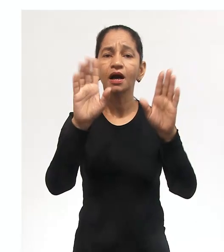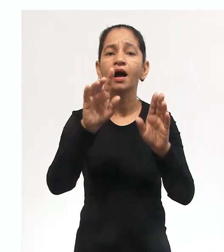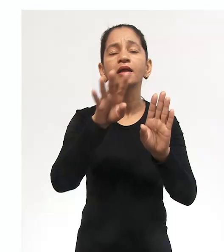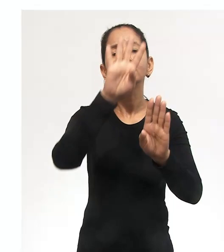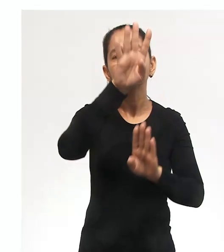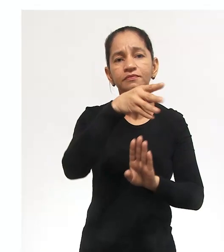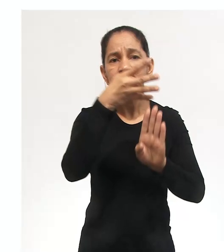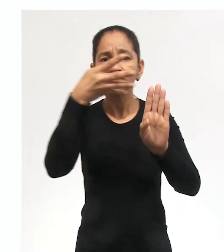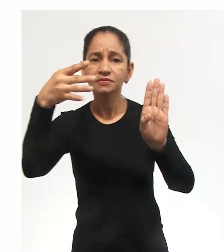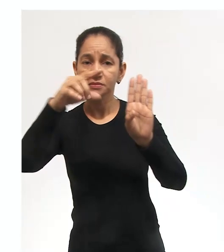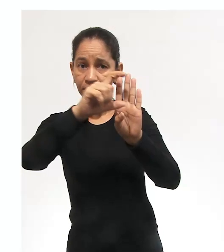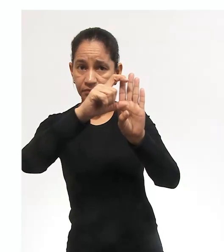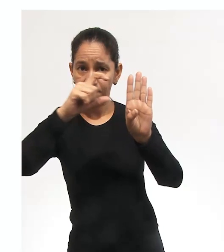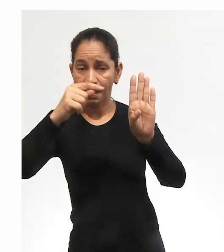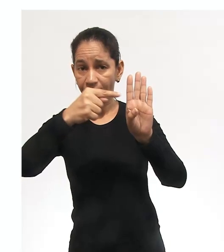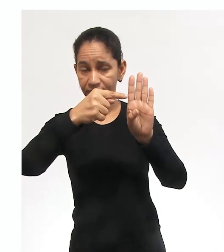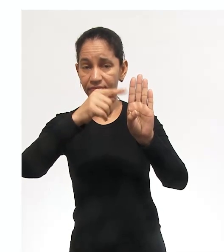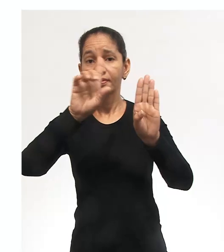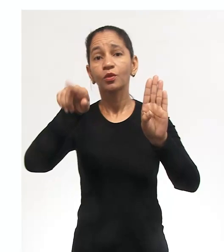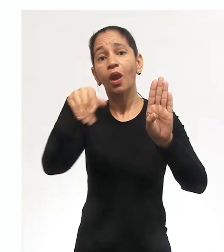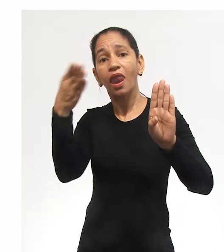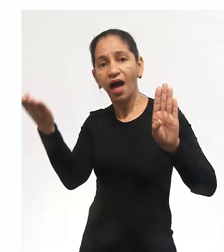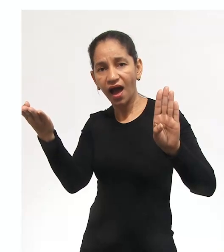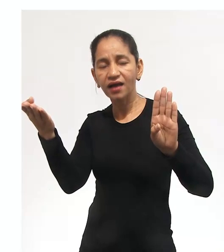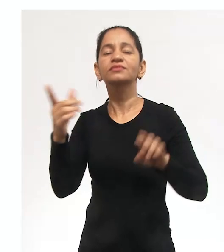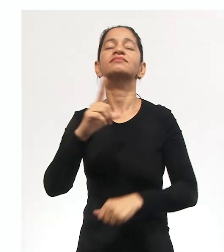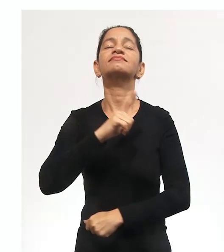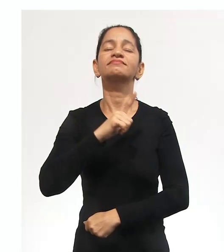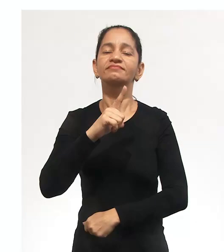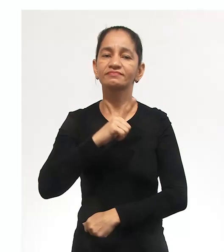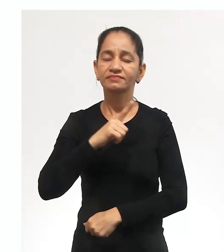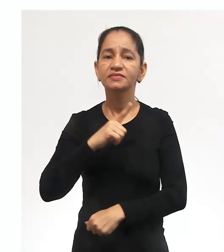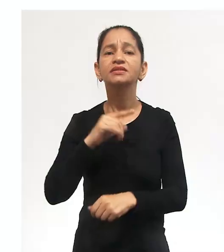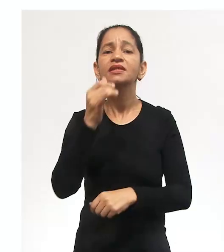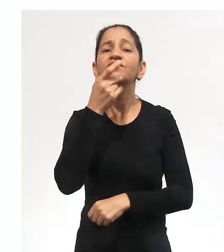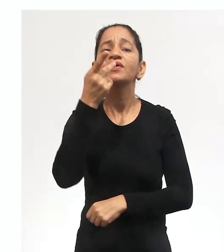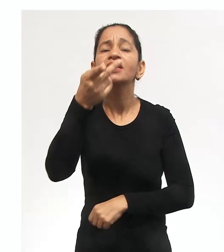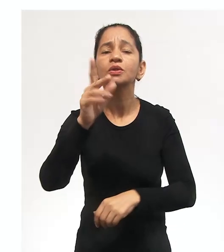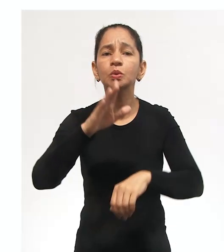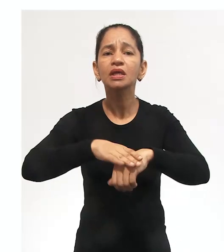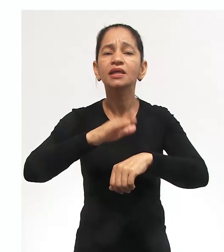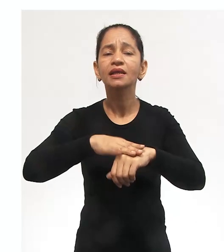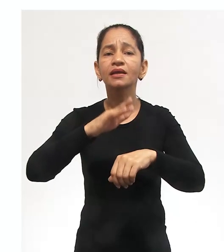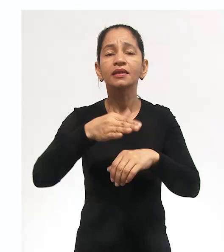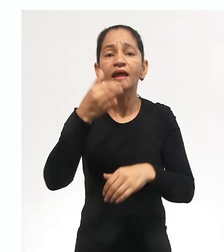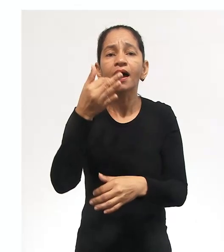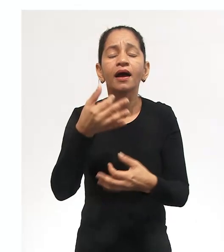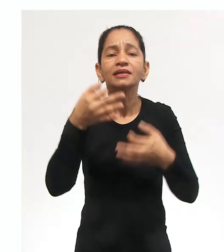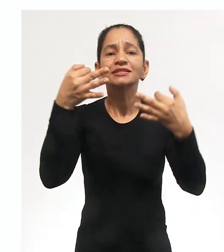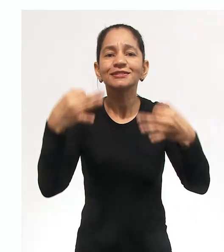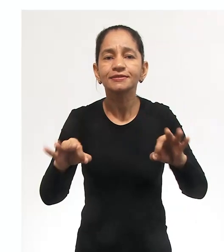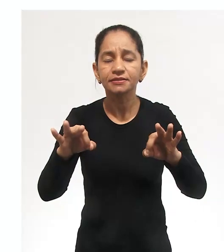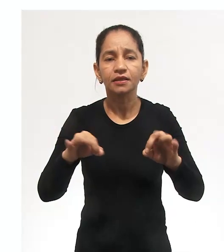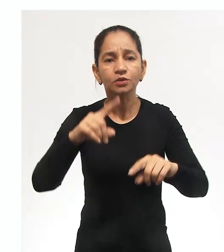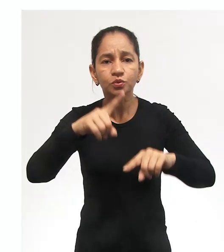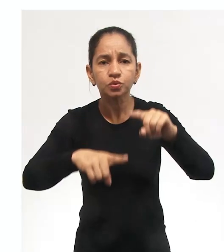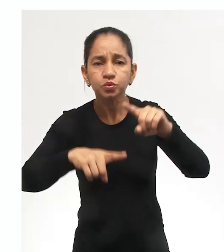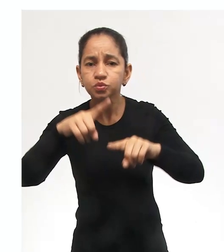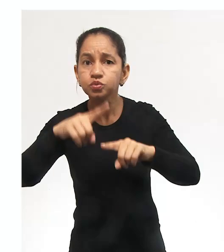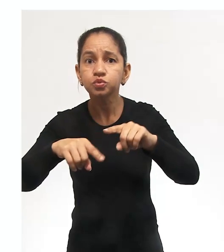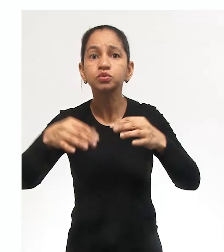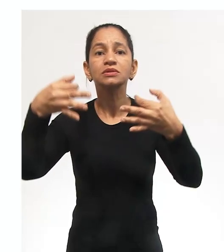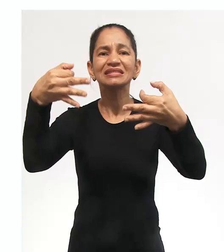república. Quando fala da forma de governo república, a gente está falando o quê? Da res pública, né? É importante o quê? A coisa, né? Diferente